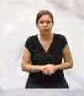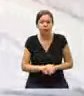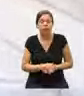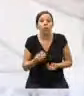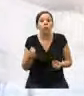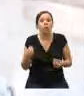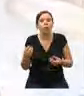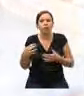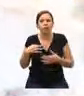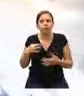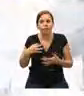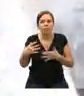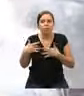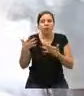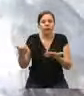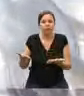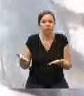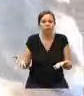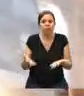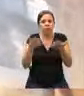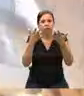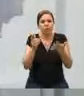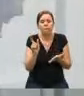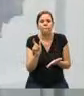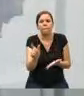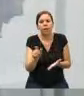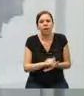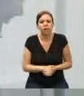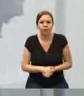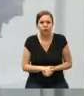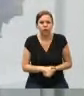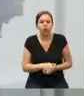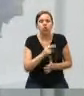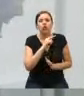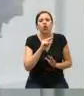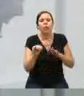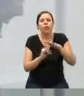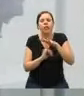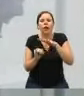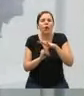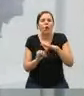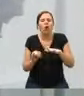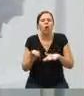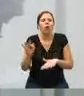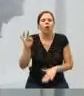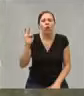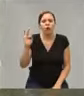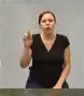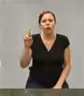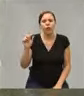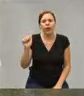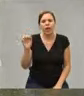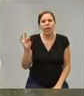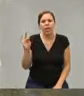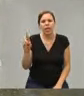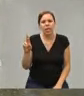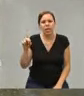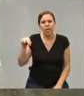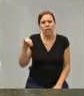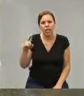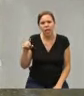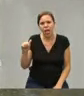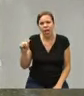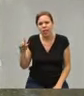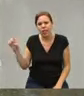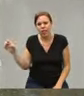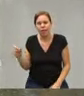da fraternidade, e leva até, essa palavra leva até o nome da ONG. O que é a fraternidade para vocês? Fraternidade